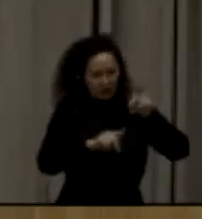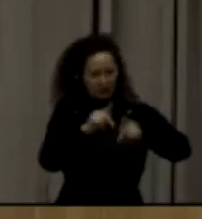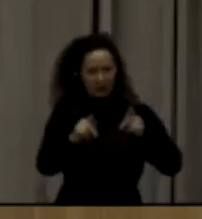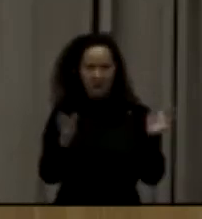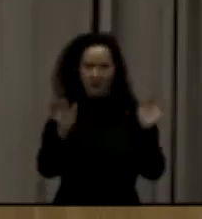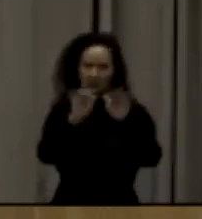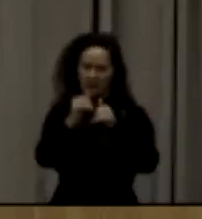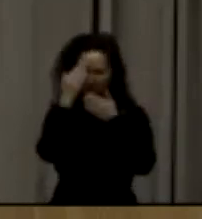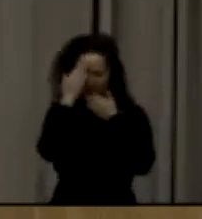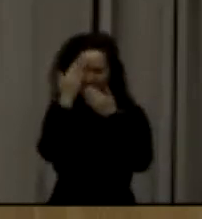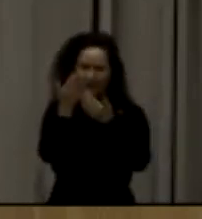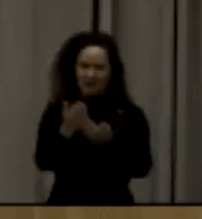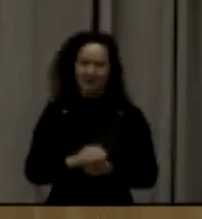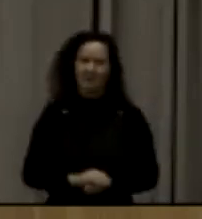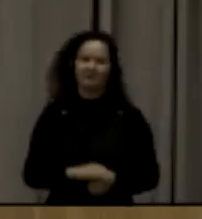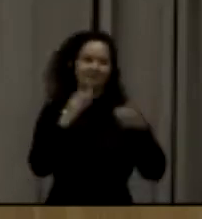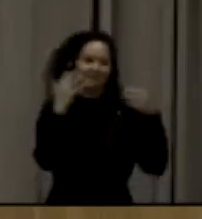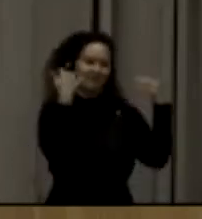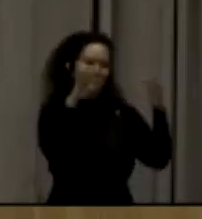isso, fim. Obrigado.